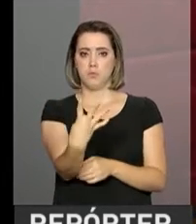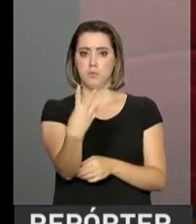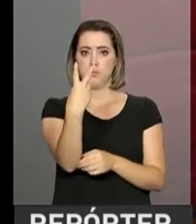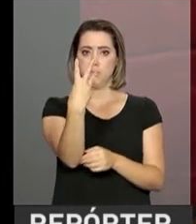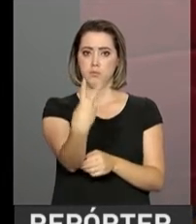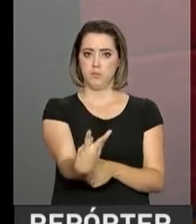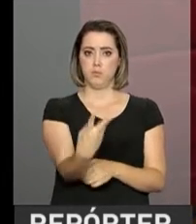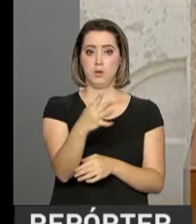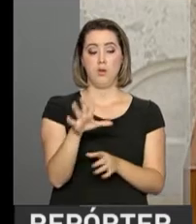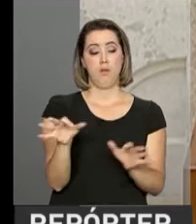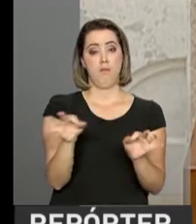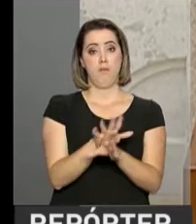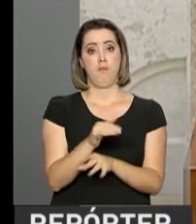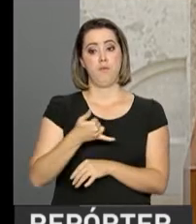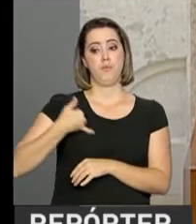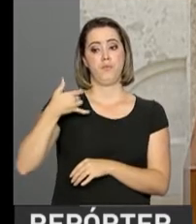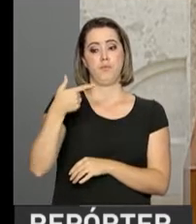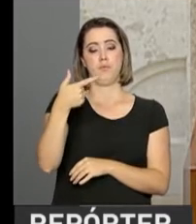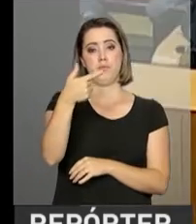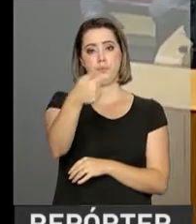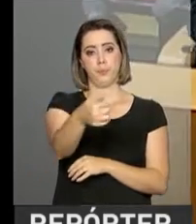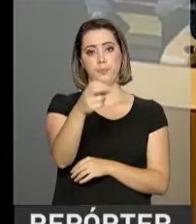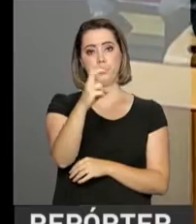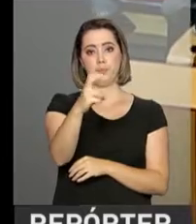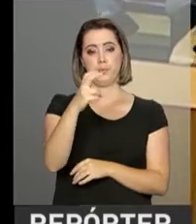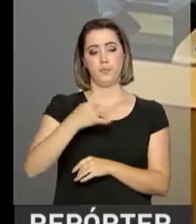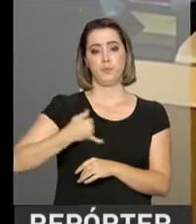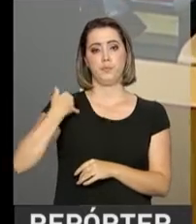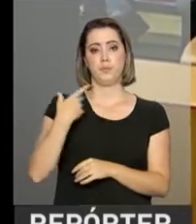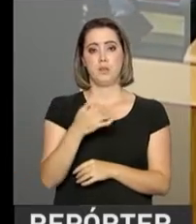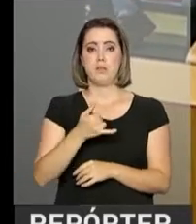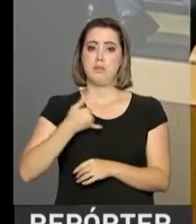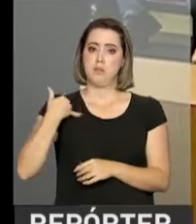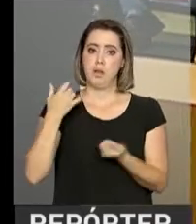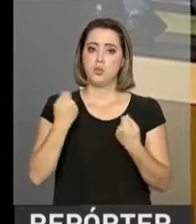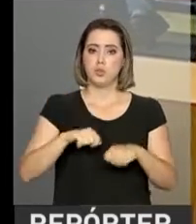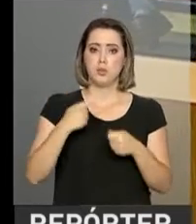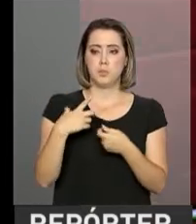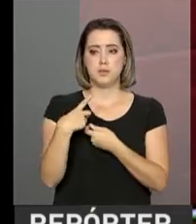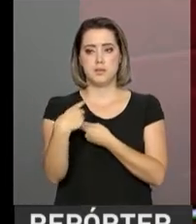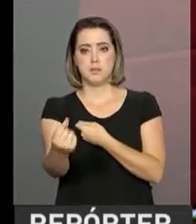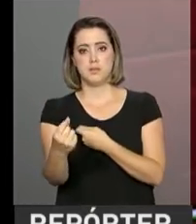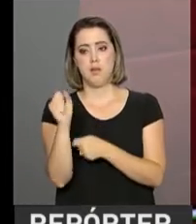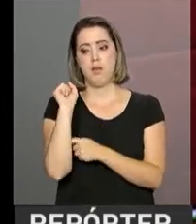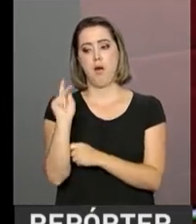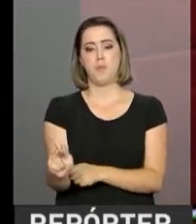2043, quando completa 75 anos, idade em que deverá deixar o cargo compulsoriamente.